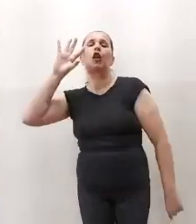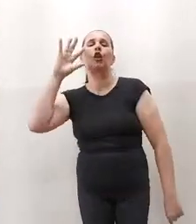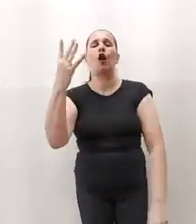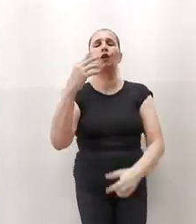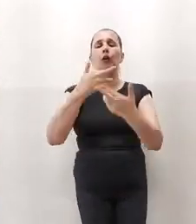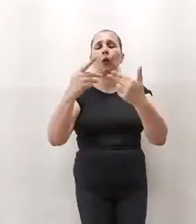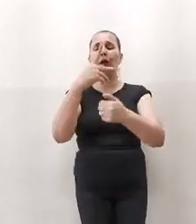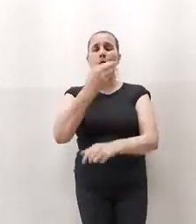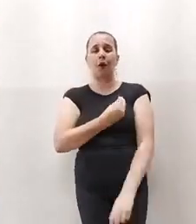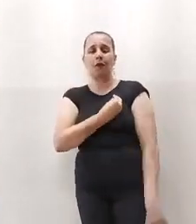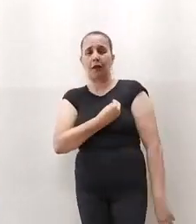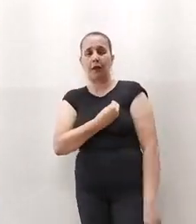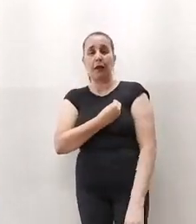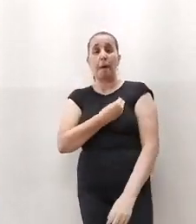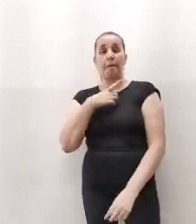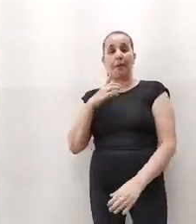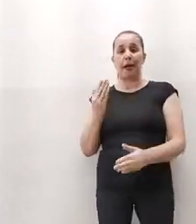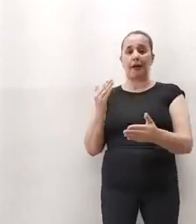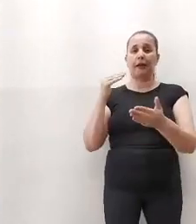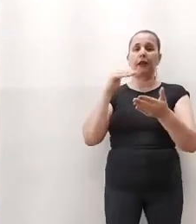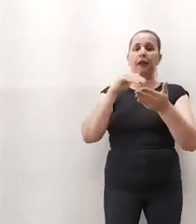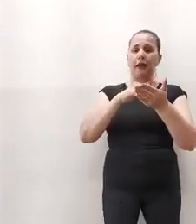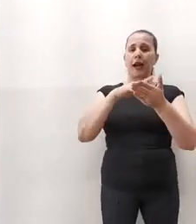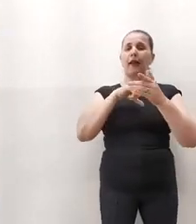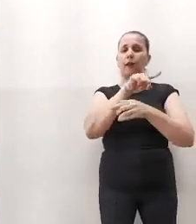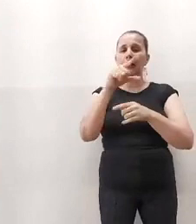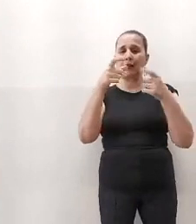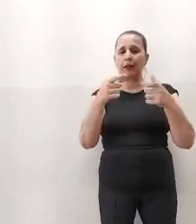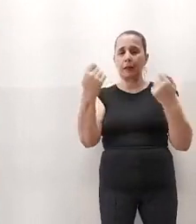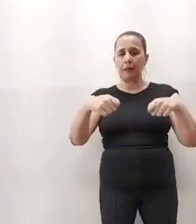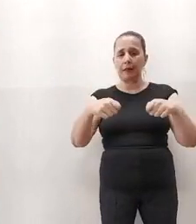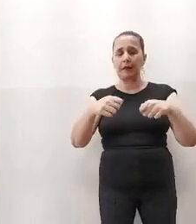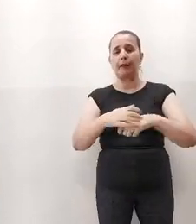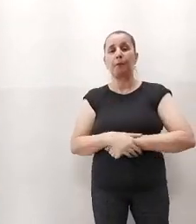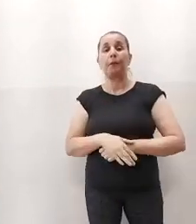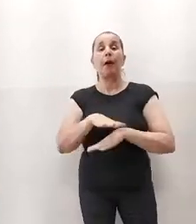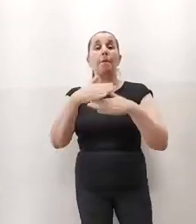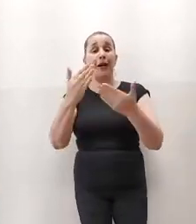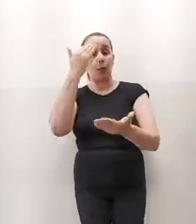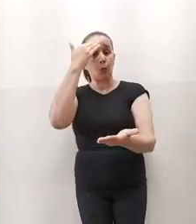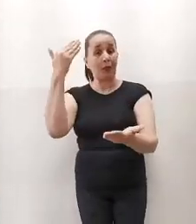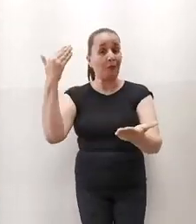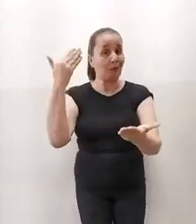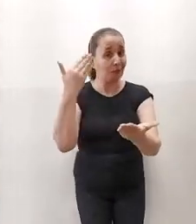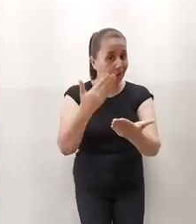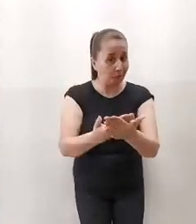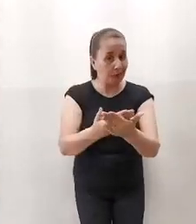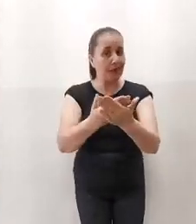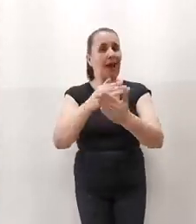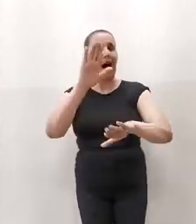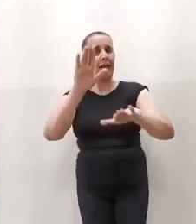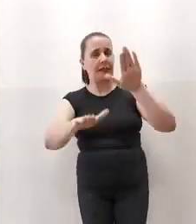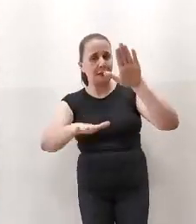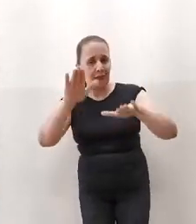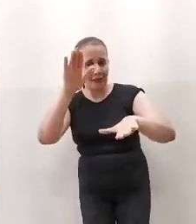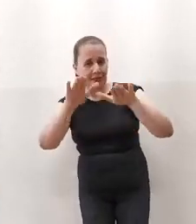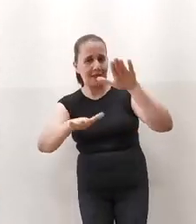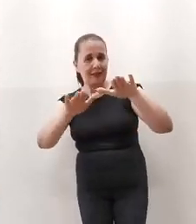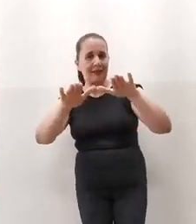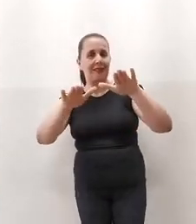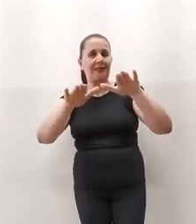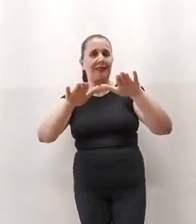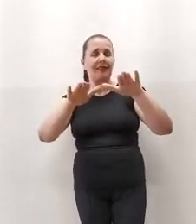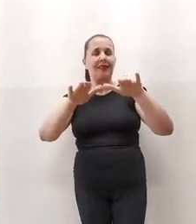decisões todos os dias para chegar aonde você deseja. Só que esse acreditar, muitas vezes,